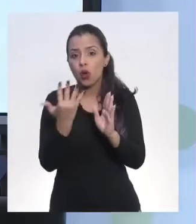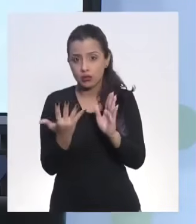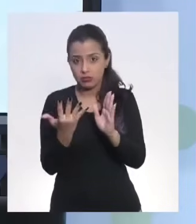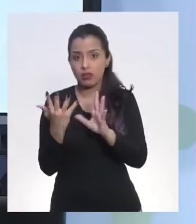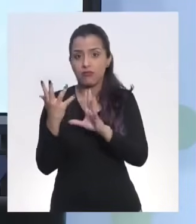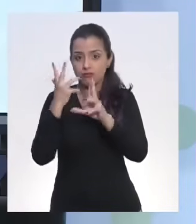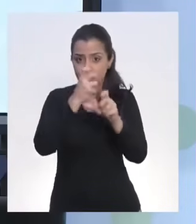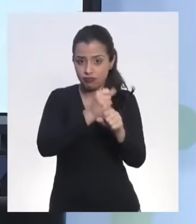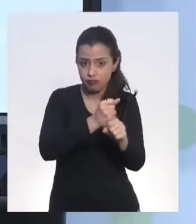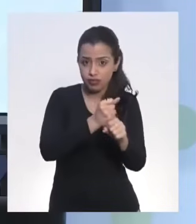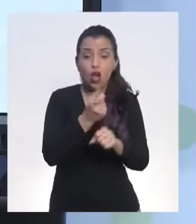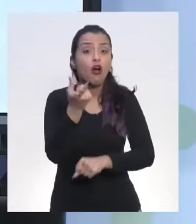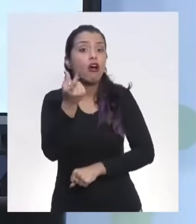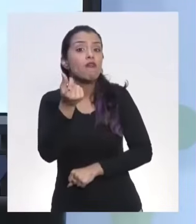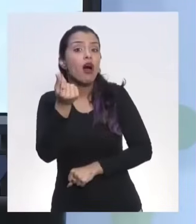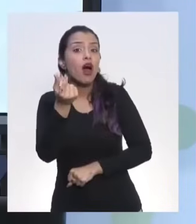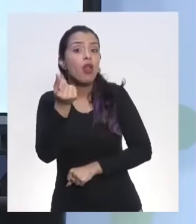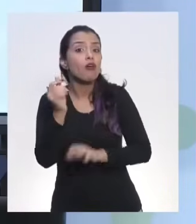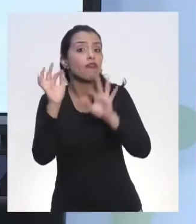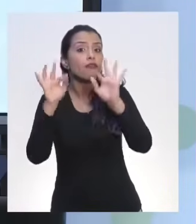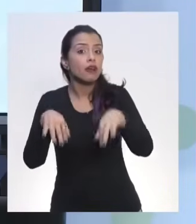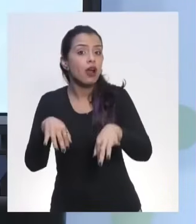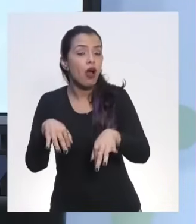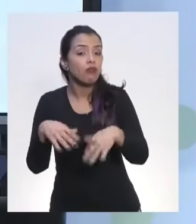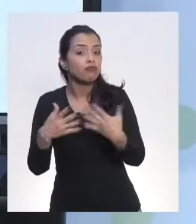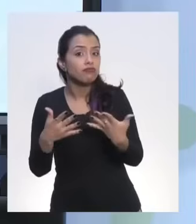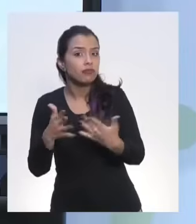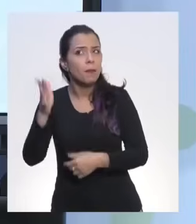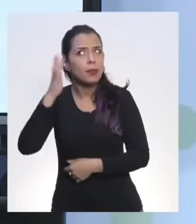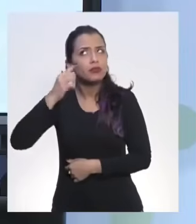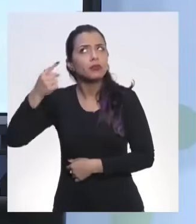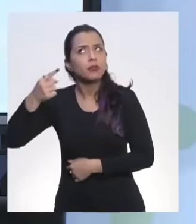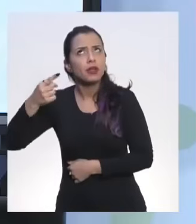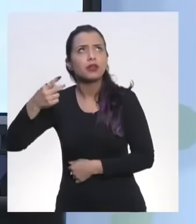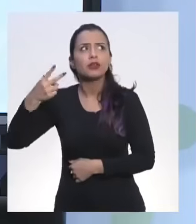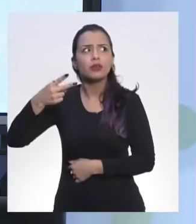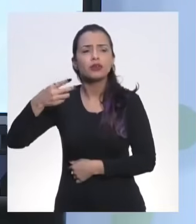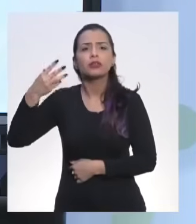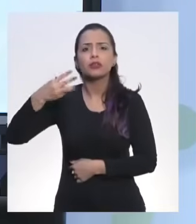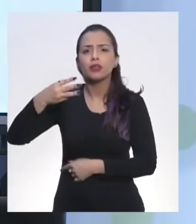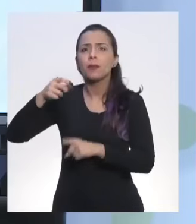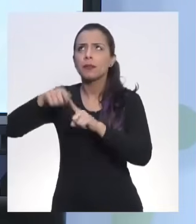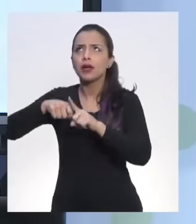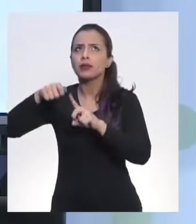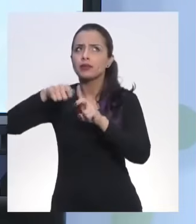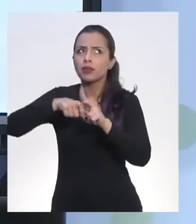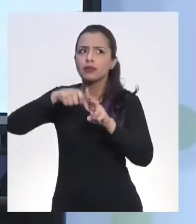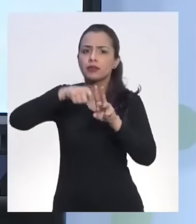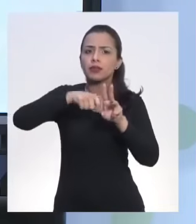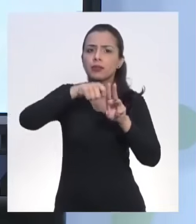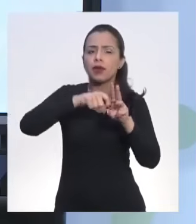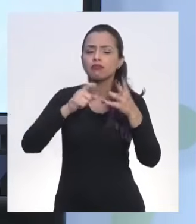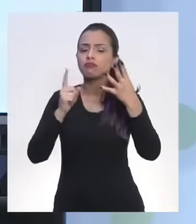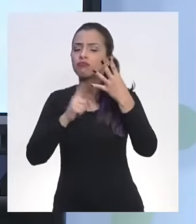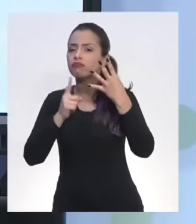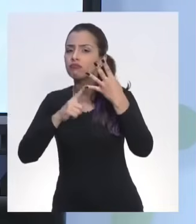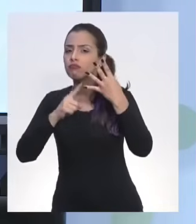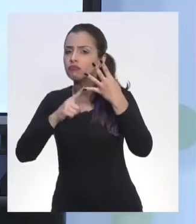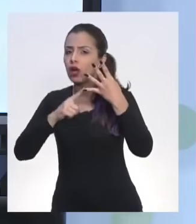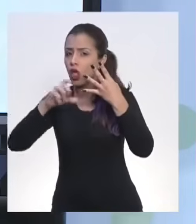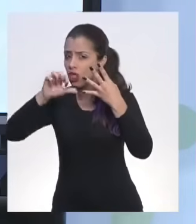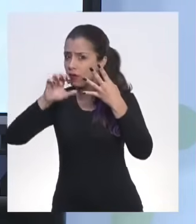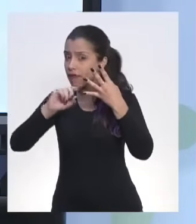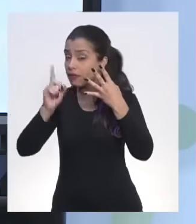tenta escrever, coloca lá os dias, primeira mensalidade, segunda, né? Coloca os meses, desculpa, coloca os meses lá e aí